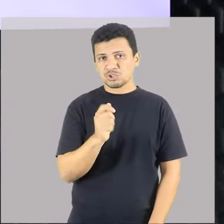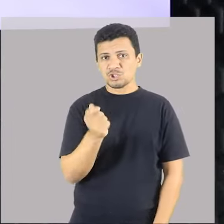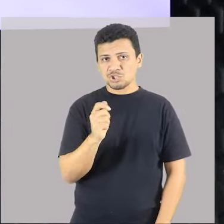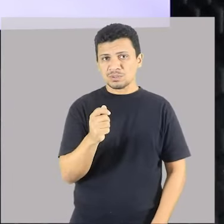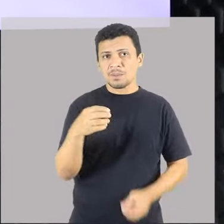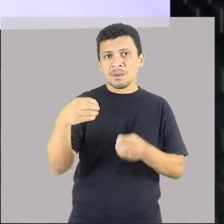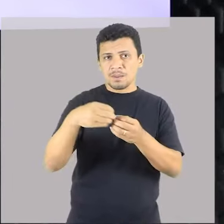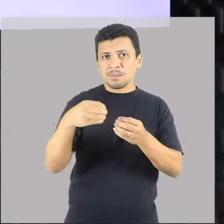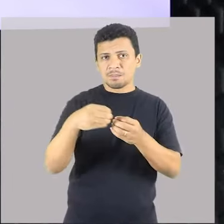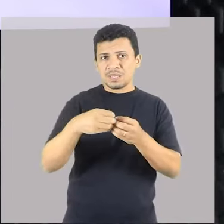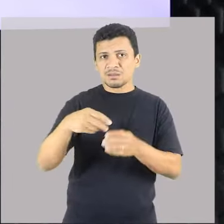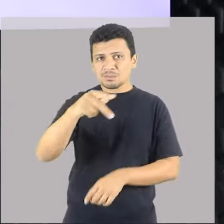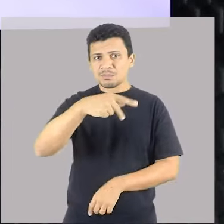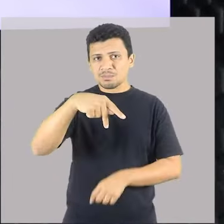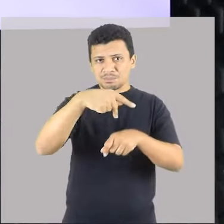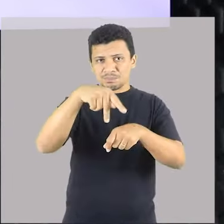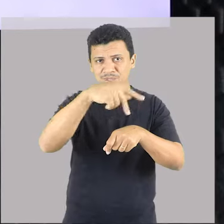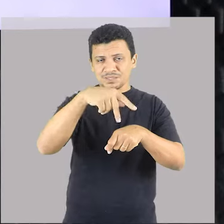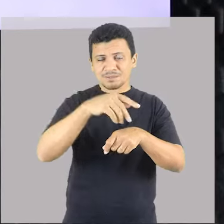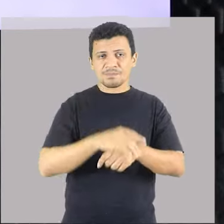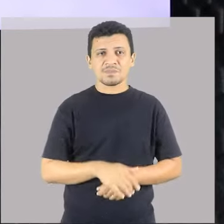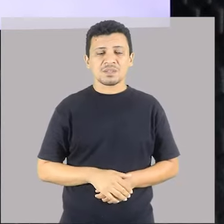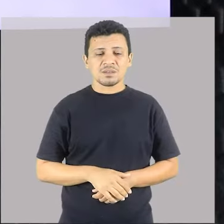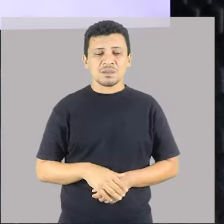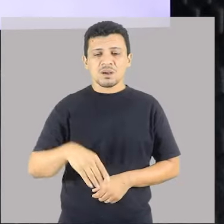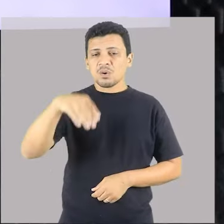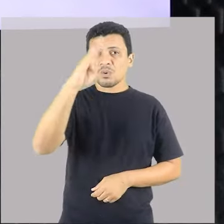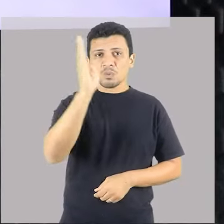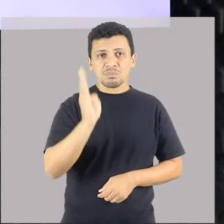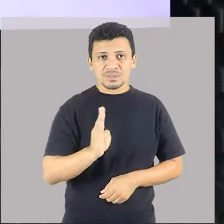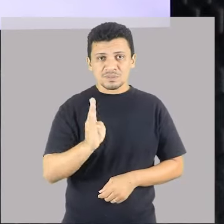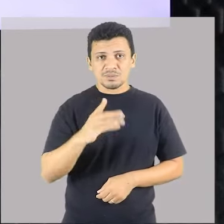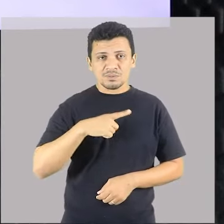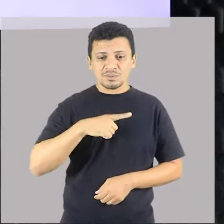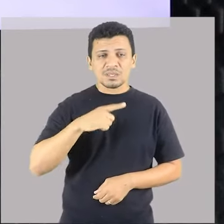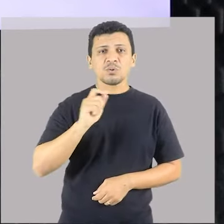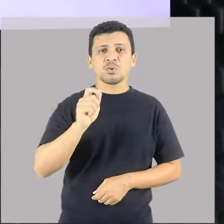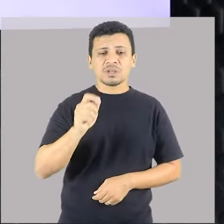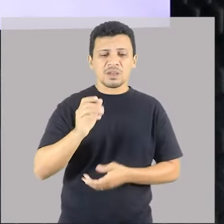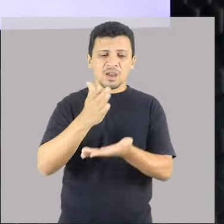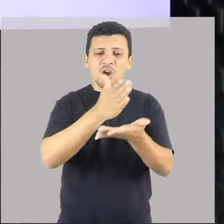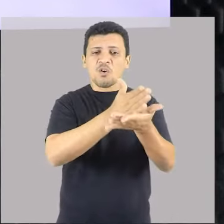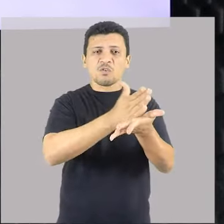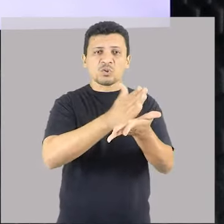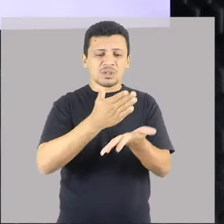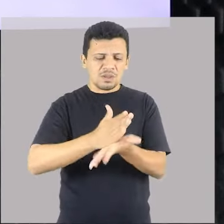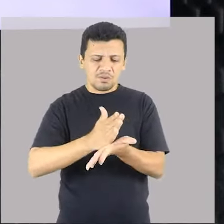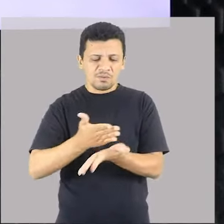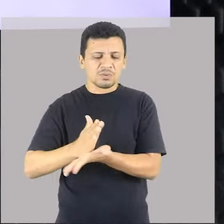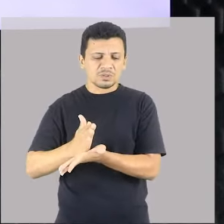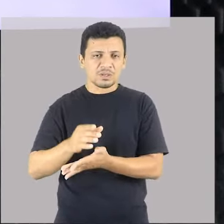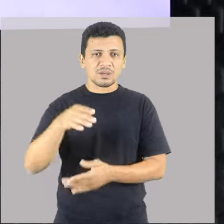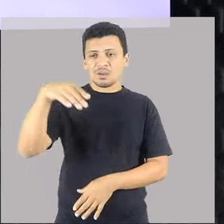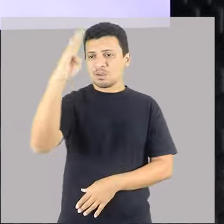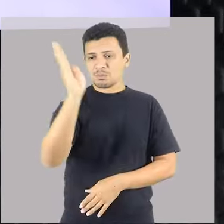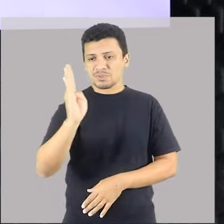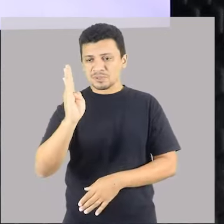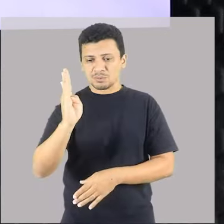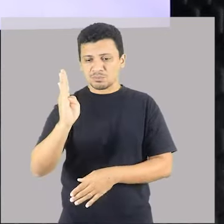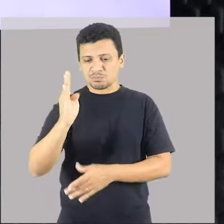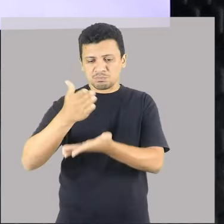vizinhos Marcos o território brasileiro ele é delimitado por fronteiras então onde tu tem ali a divisa a fronteira entre Brasil e